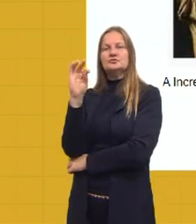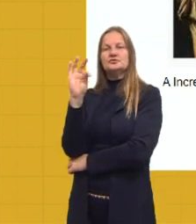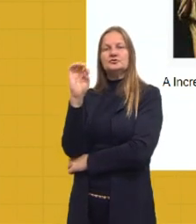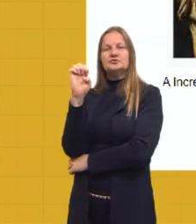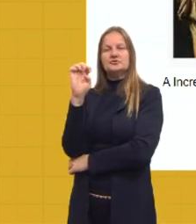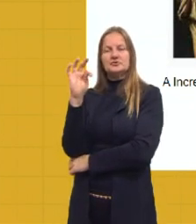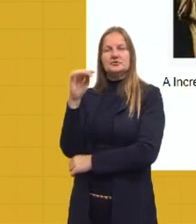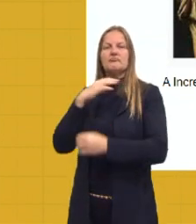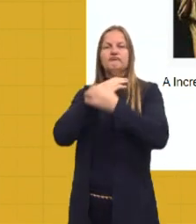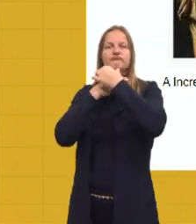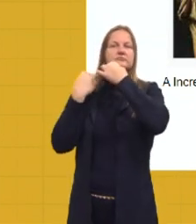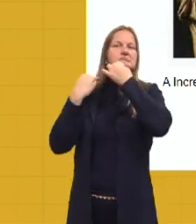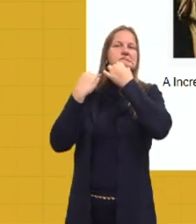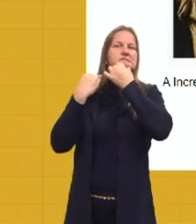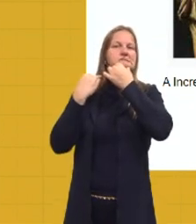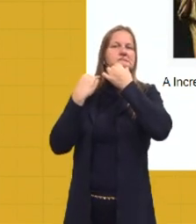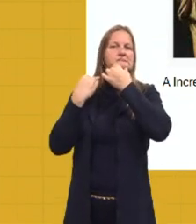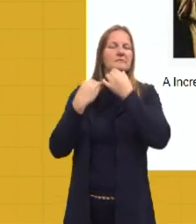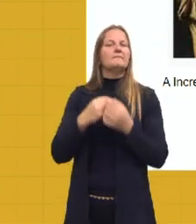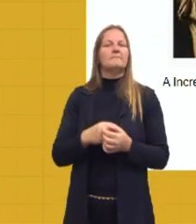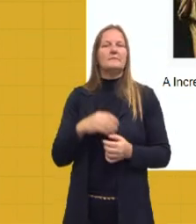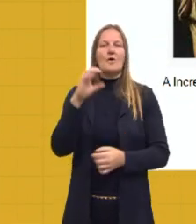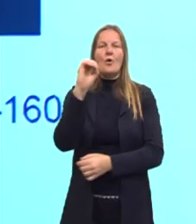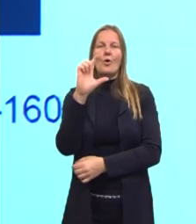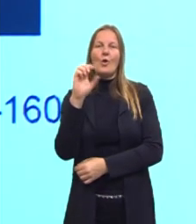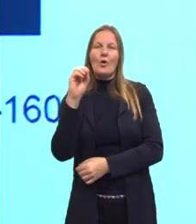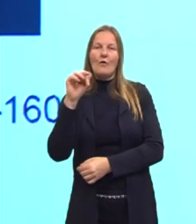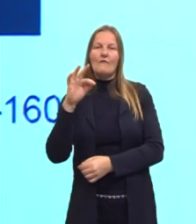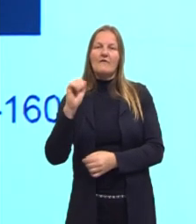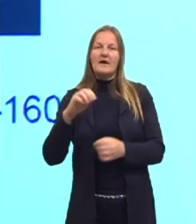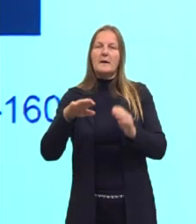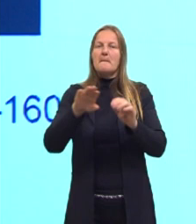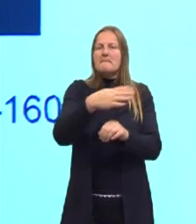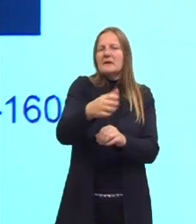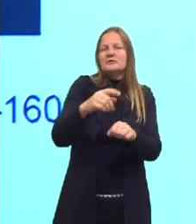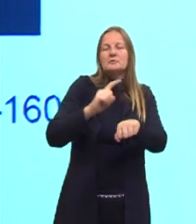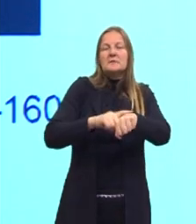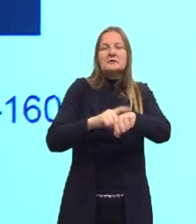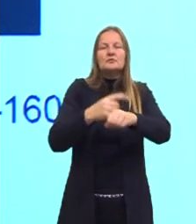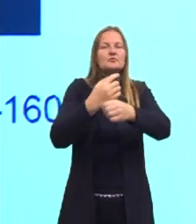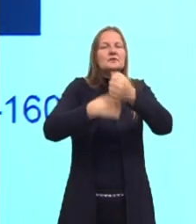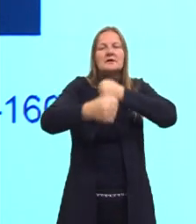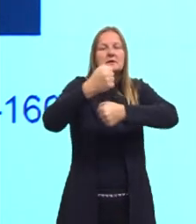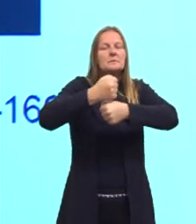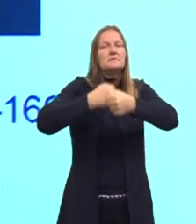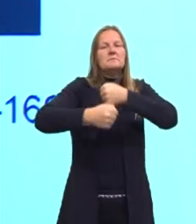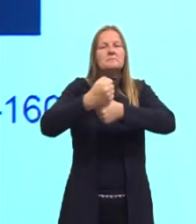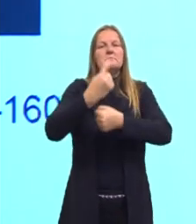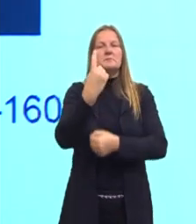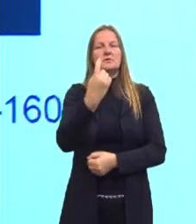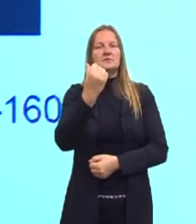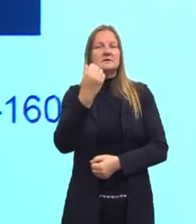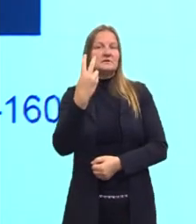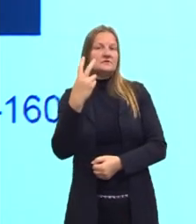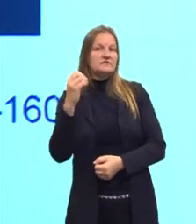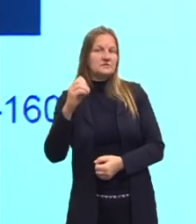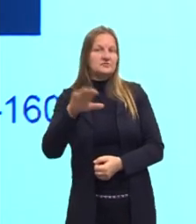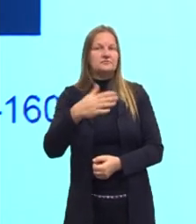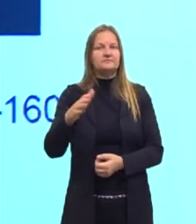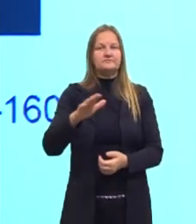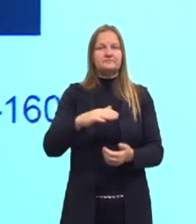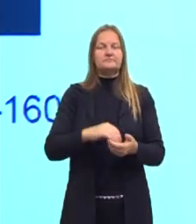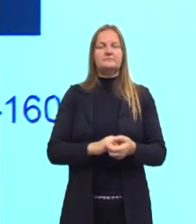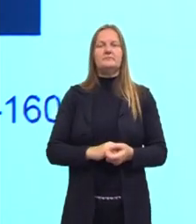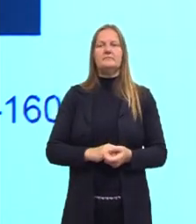holofernes é uma obra pintado entre construída entre 1614 1620 é e conta essa narrativa